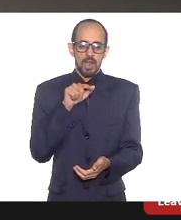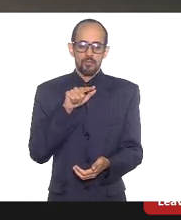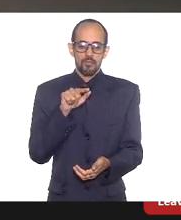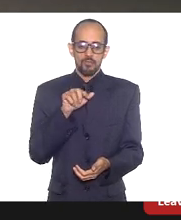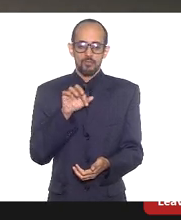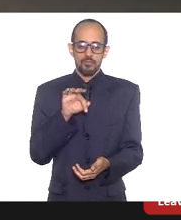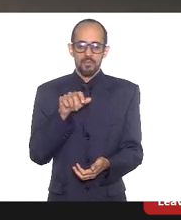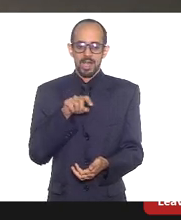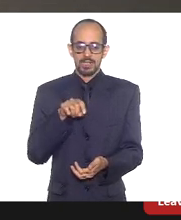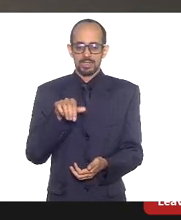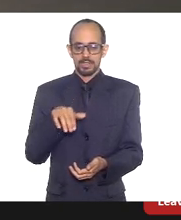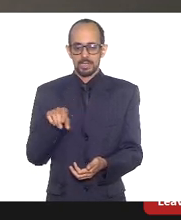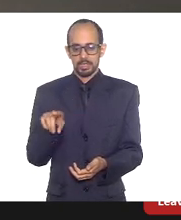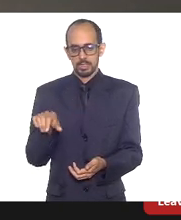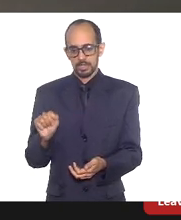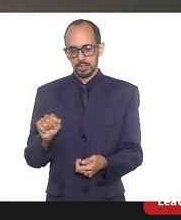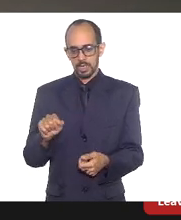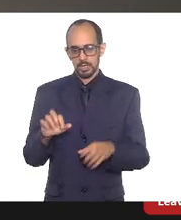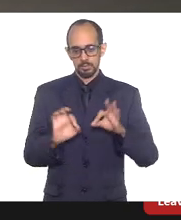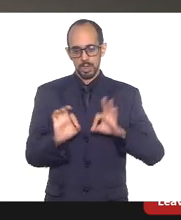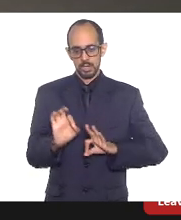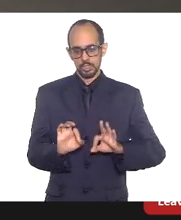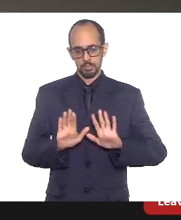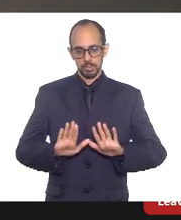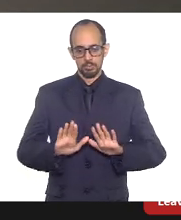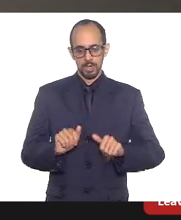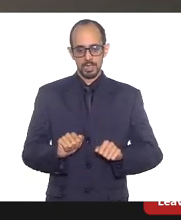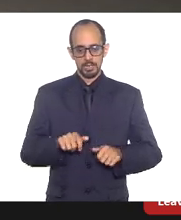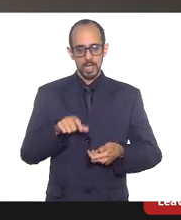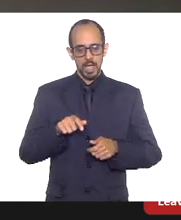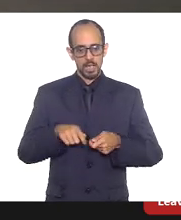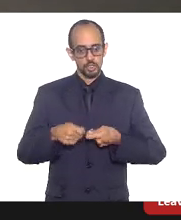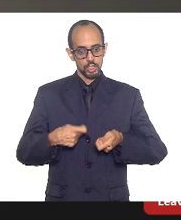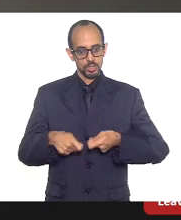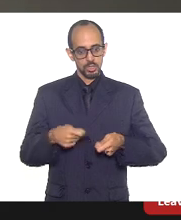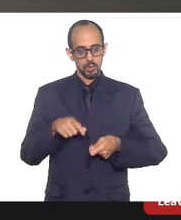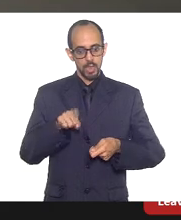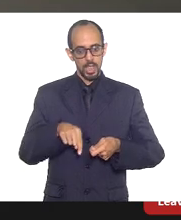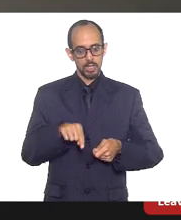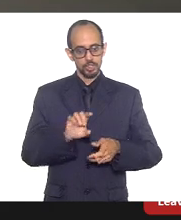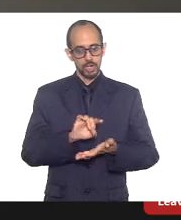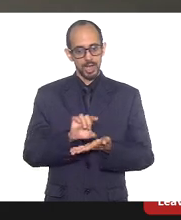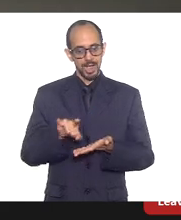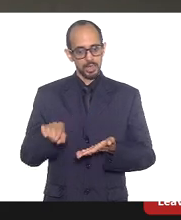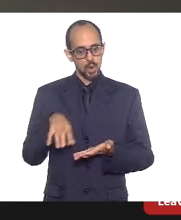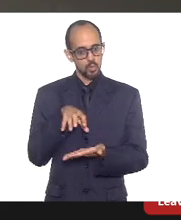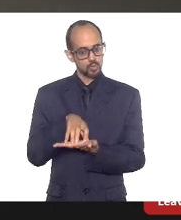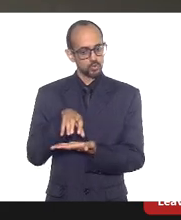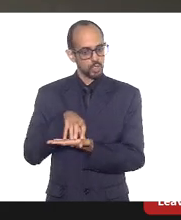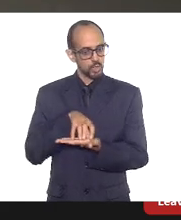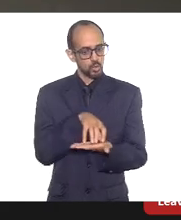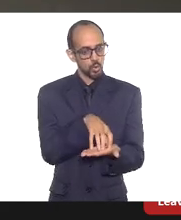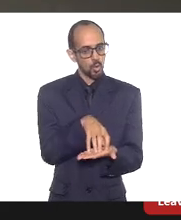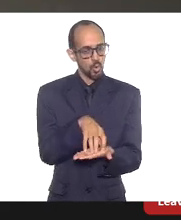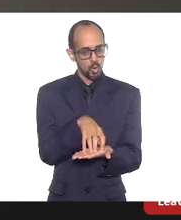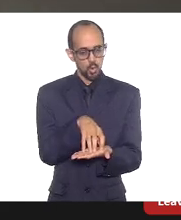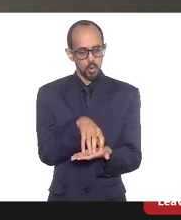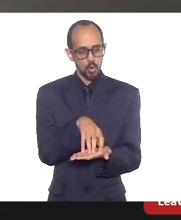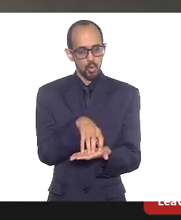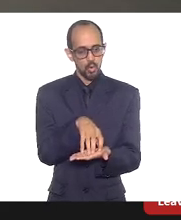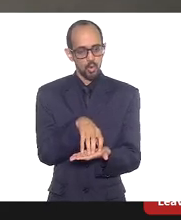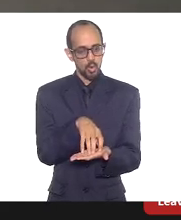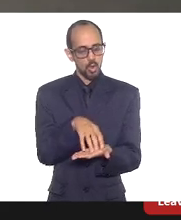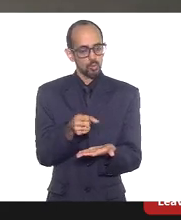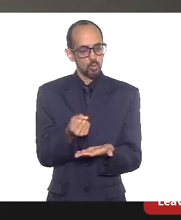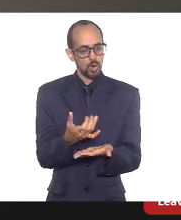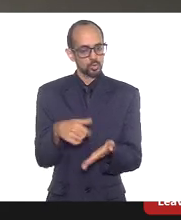orçamento e Fazenda. Mas, na verdade, a gestão disso é de cada pasta. Né? E quando chega aqui, a gente não está